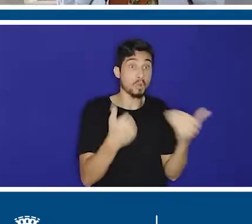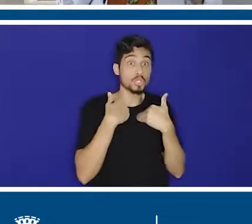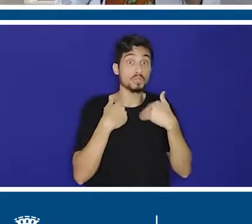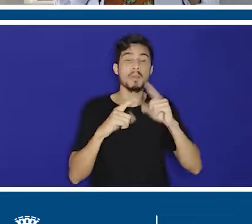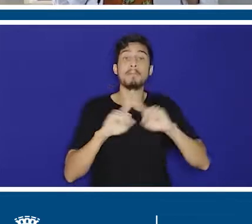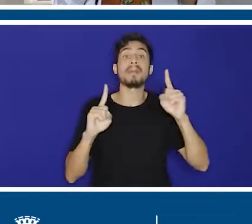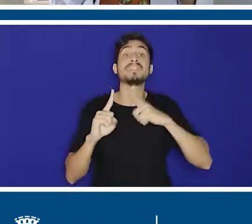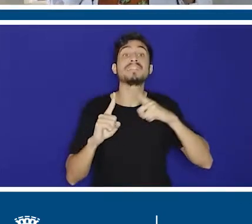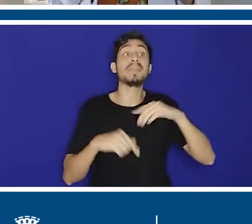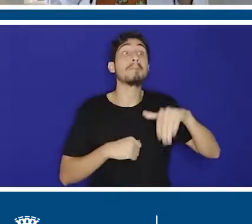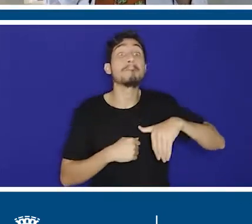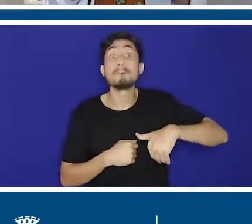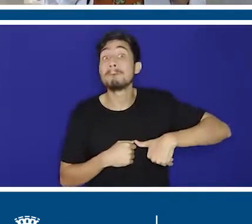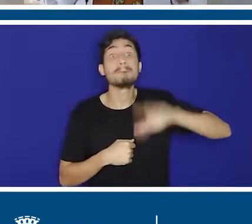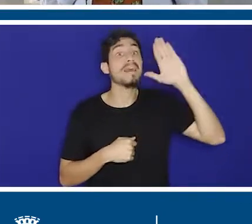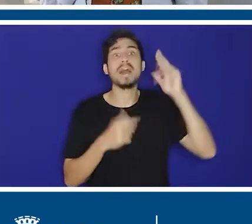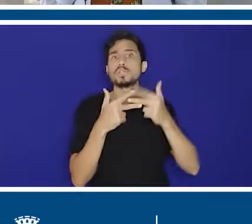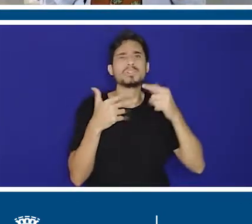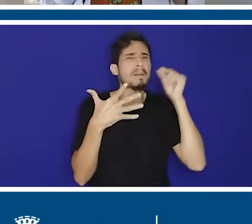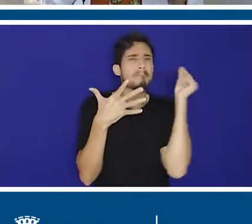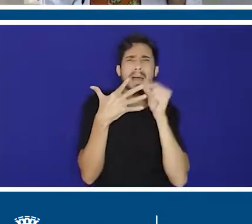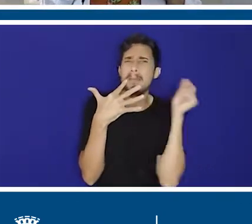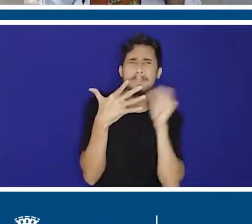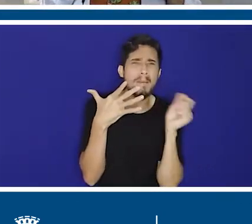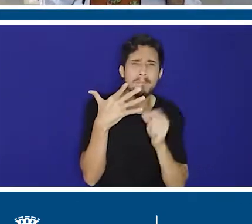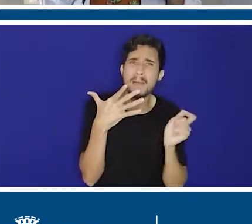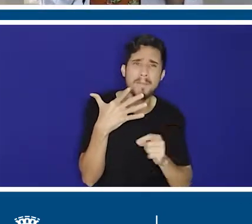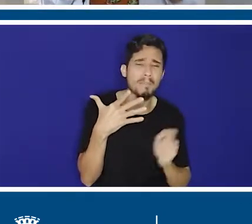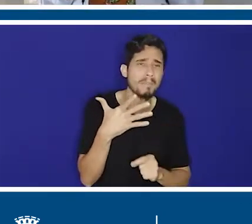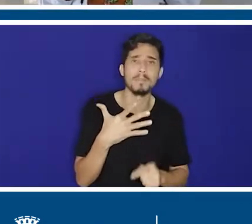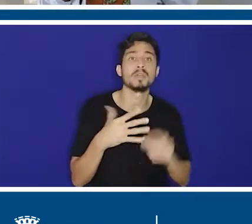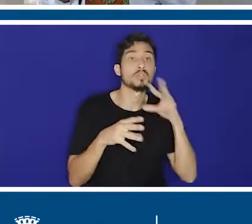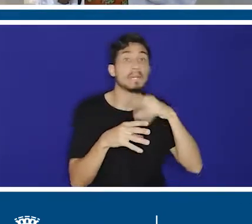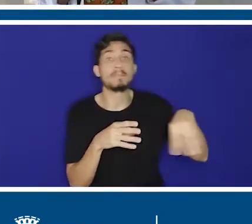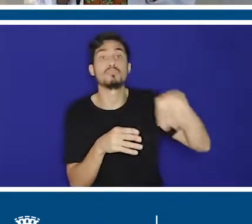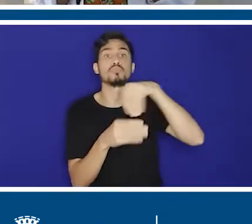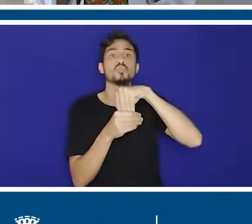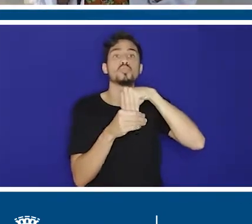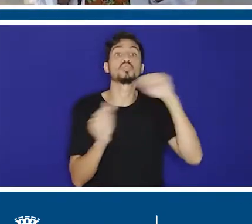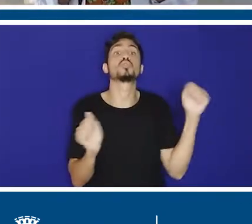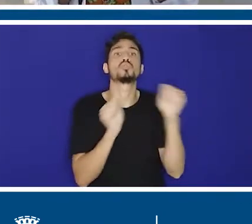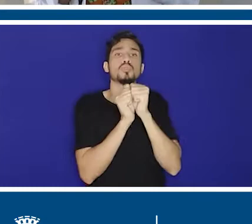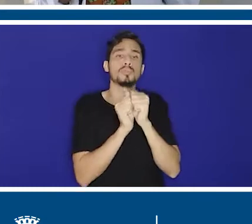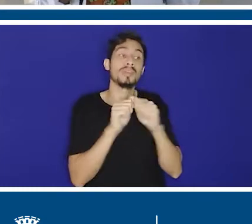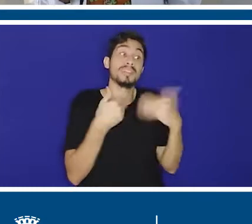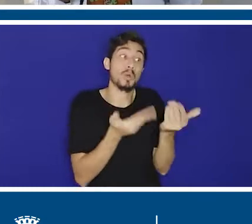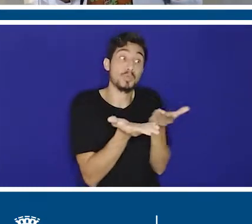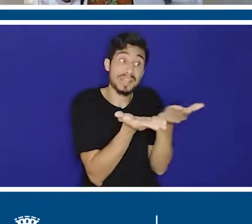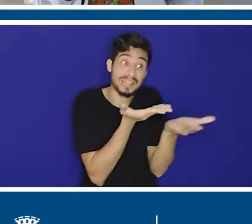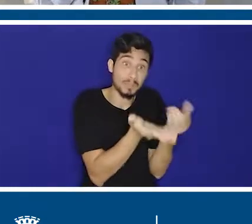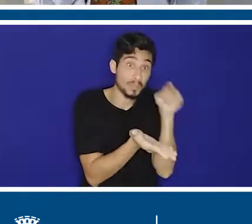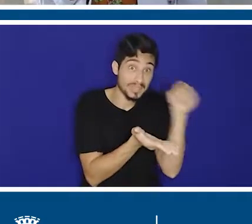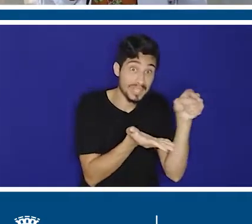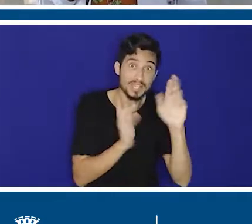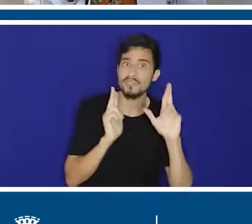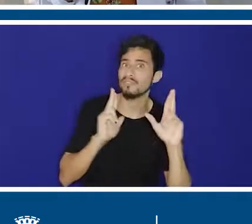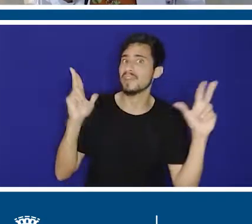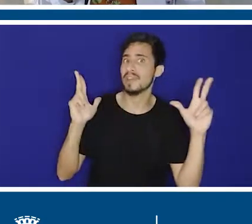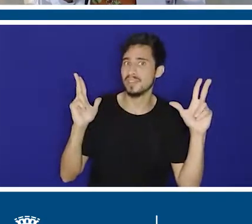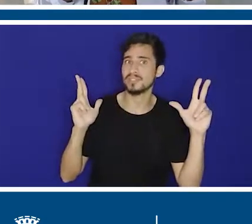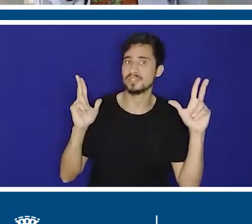que fazem com que o tratamento seja singular. Então, o que serve para uma criança, para um adolescente, para o